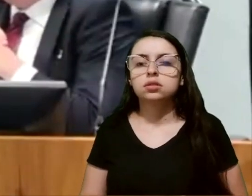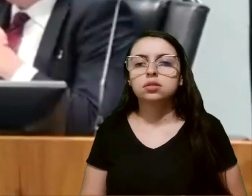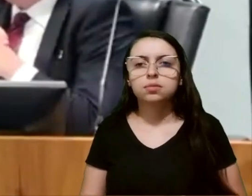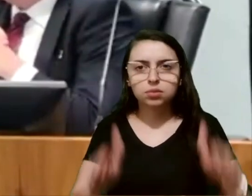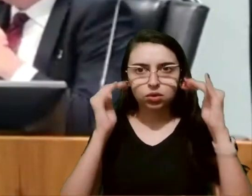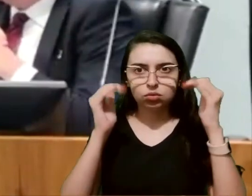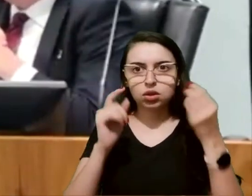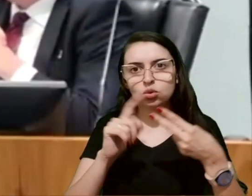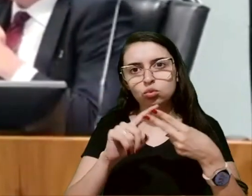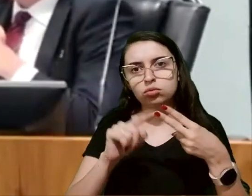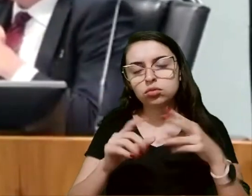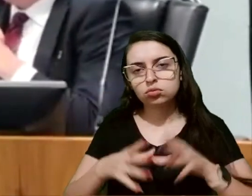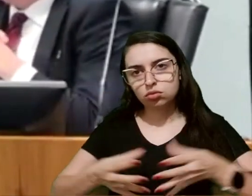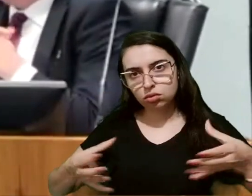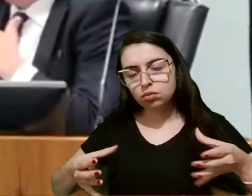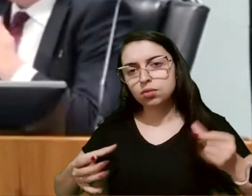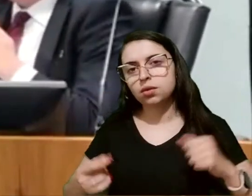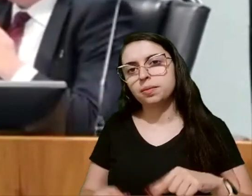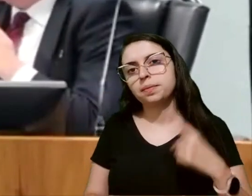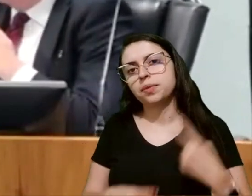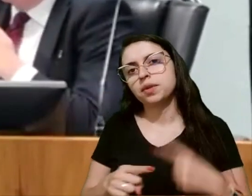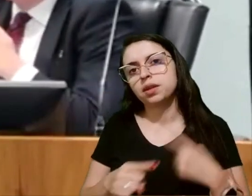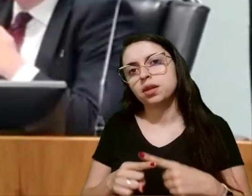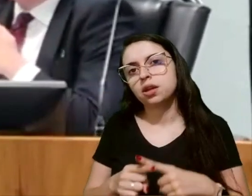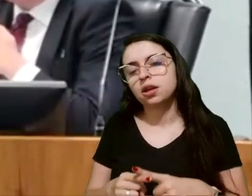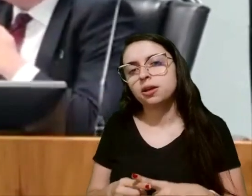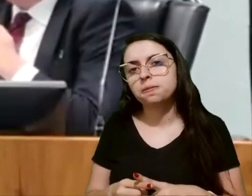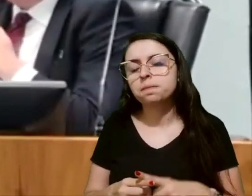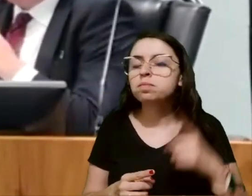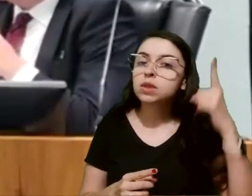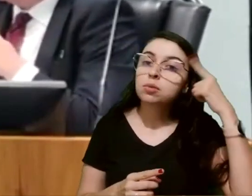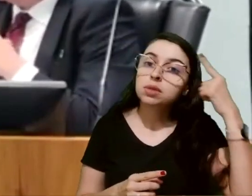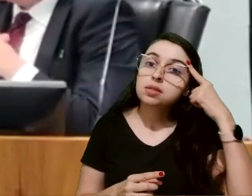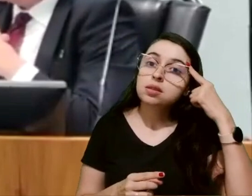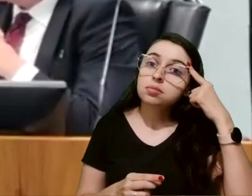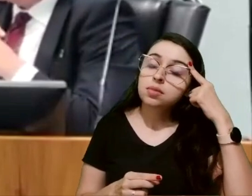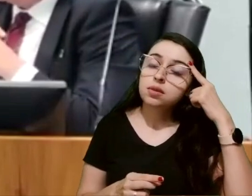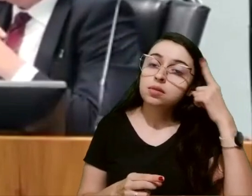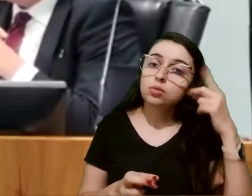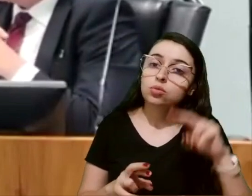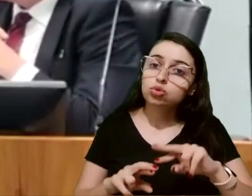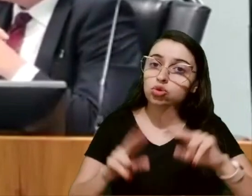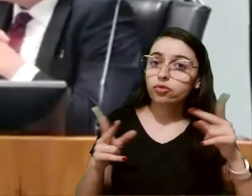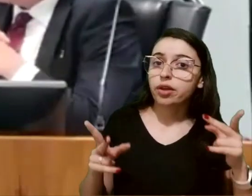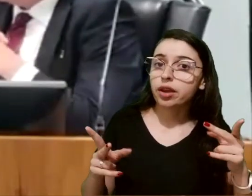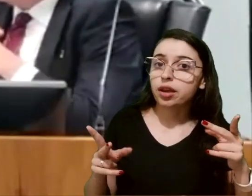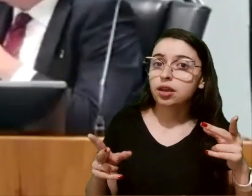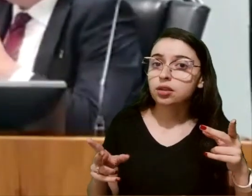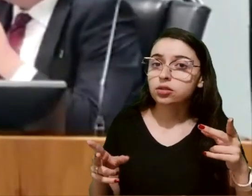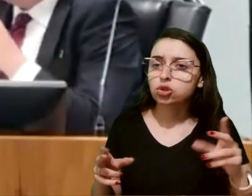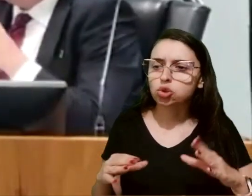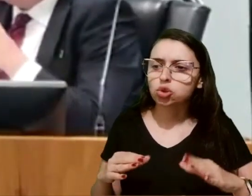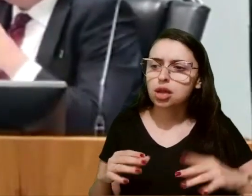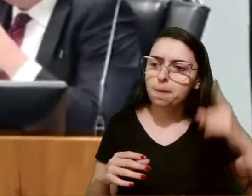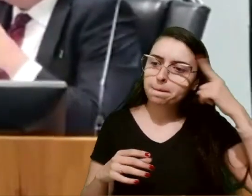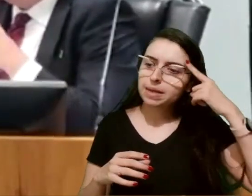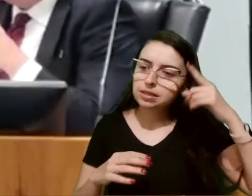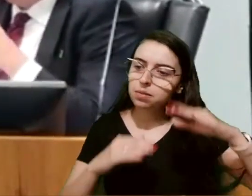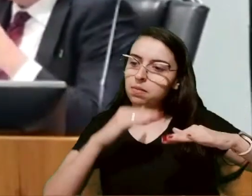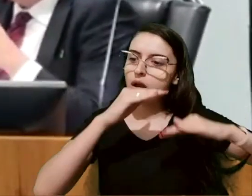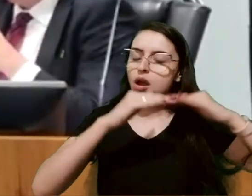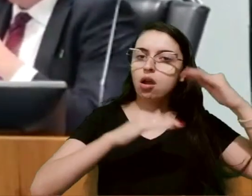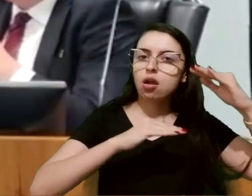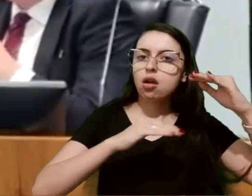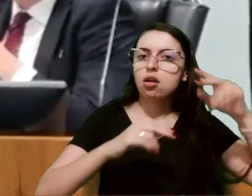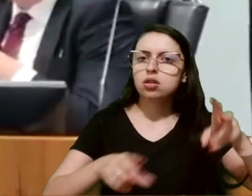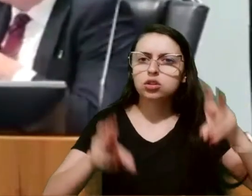O ideal é que você tenha um grupo maior. Por quê? Exatamente por conta da necessidade de você ter um ambiente de amadurecimento